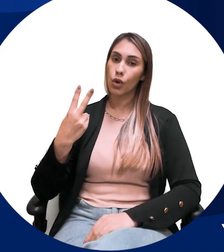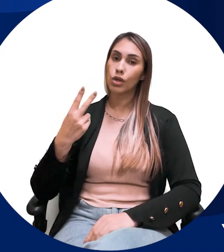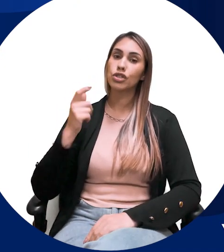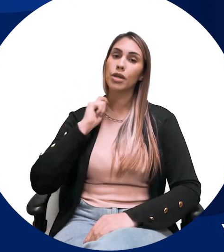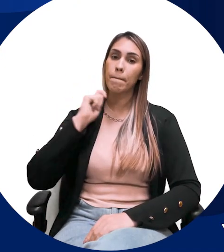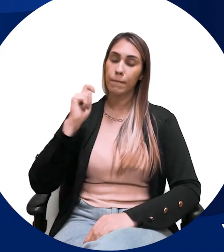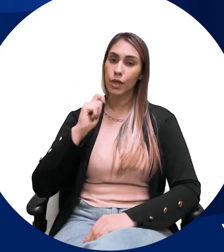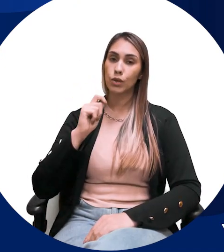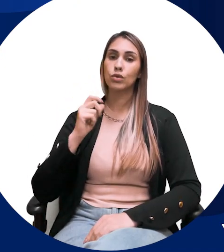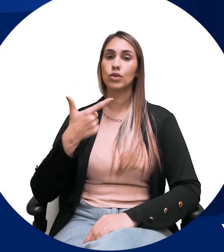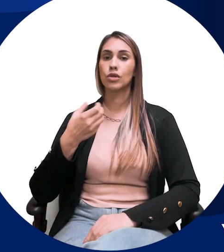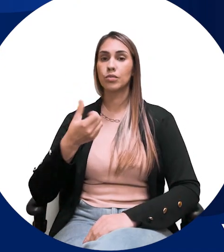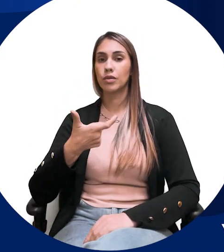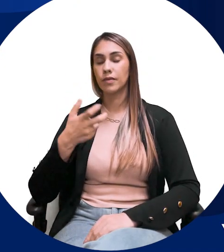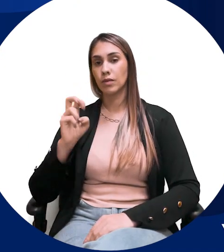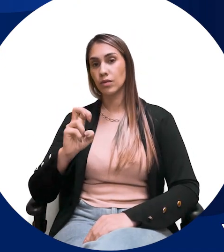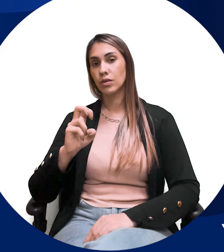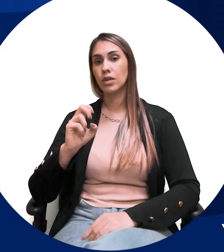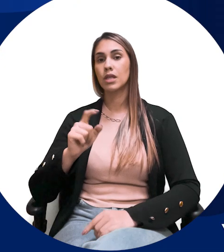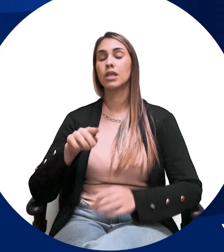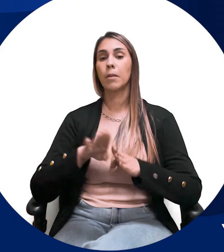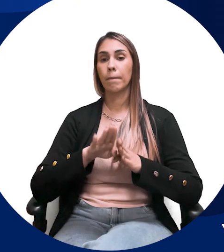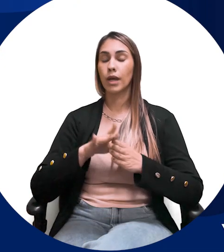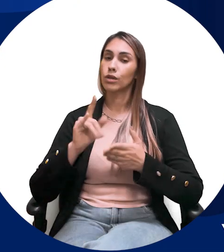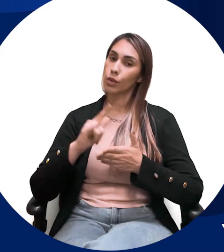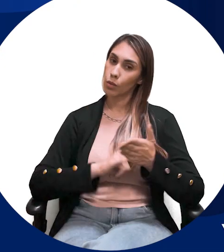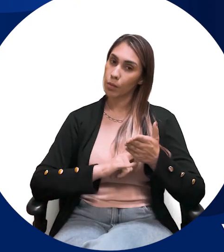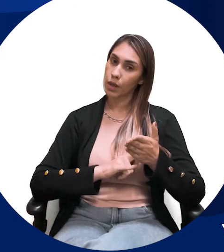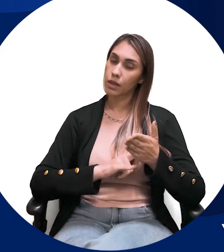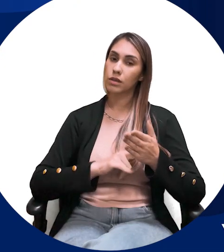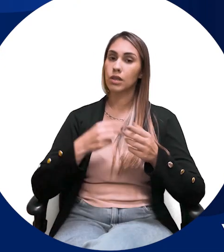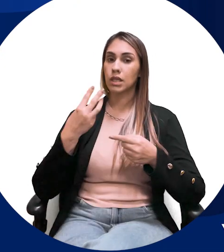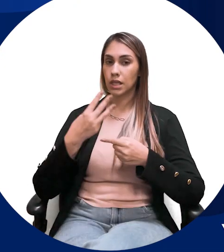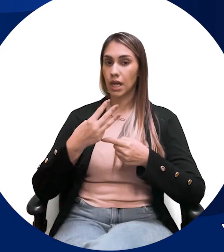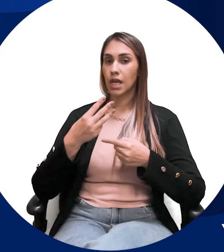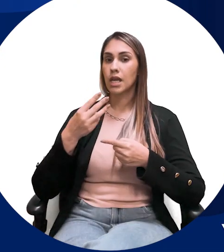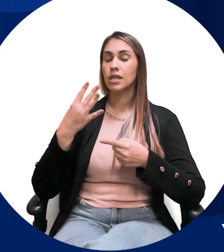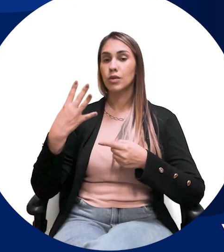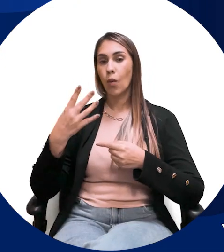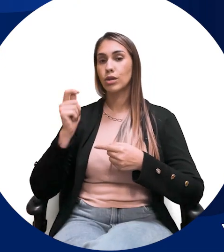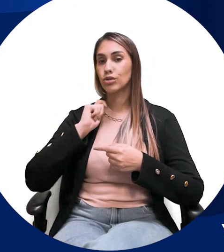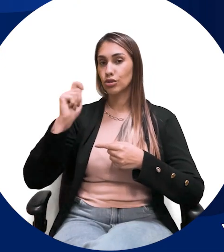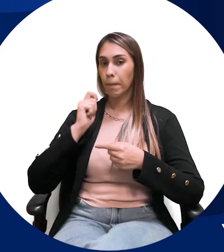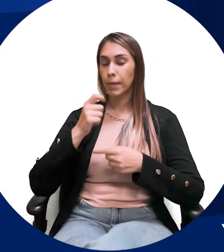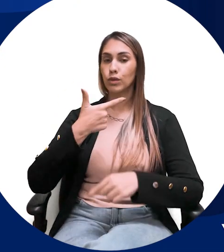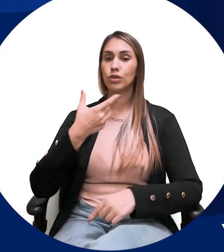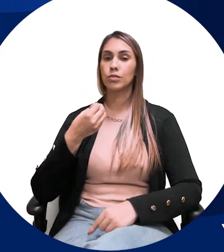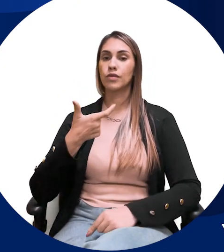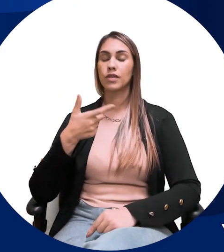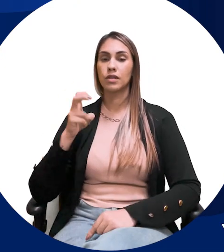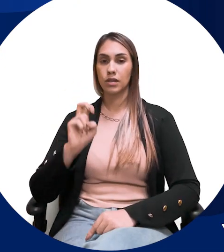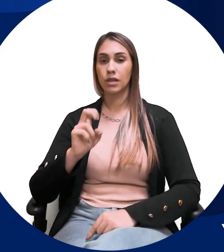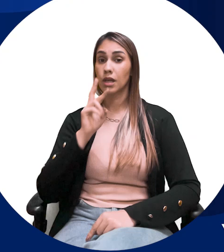de abril de 2025. Prazo para retificação documental e/ou recurso. 3 e 4 de abril